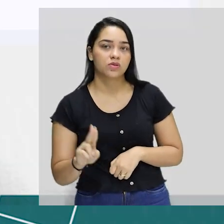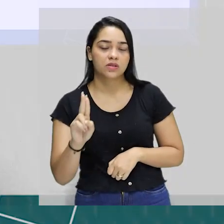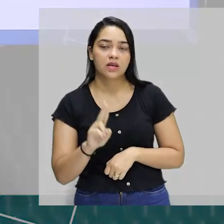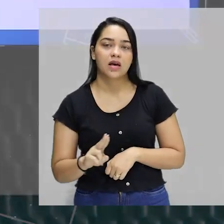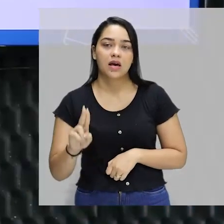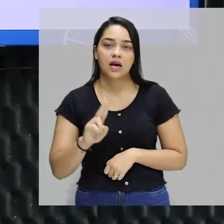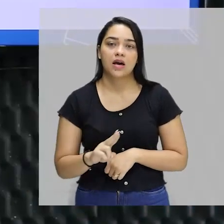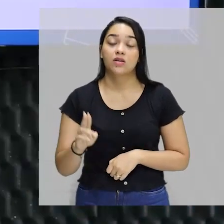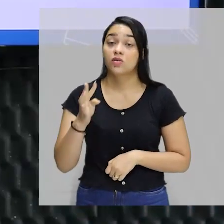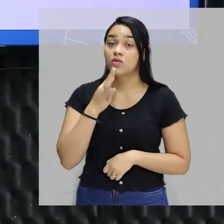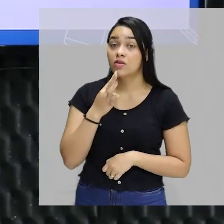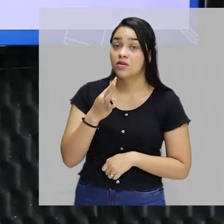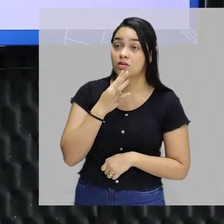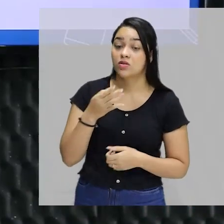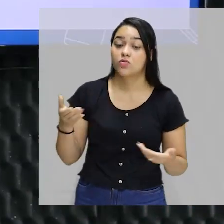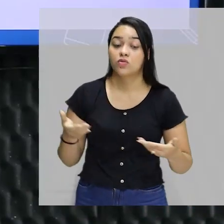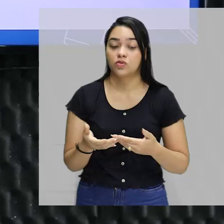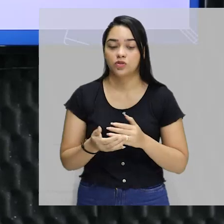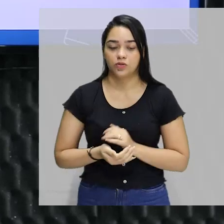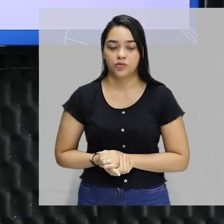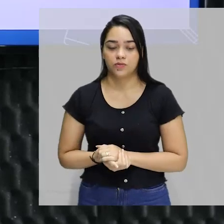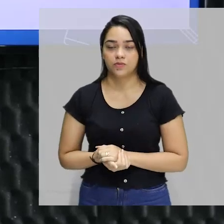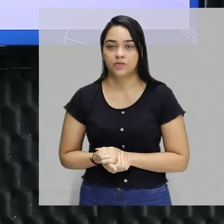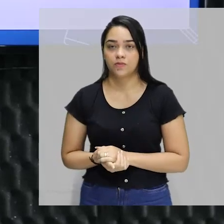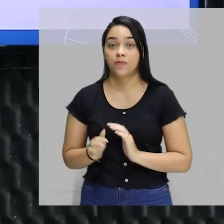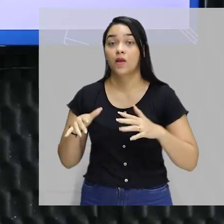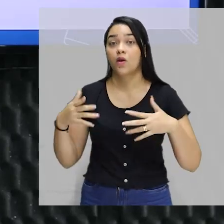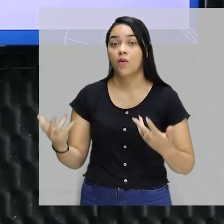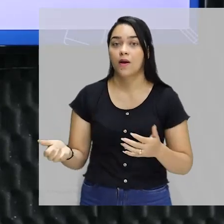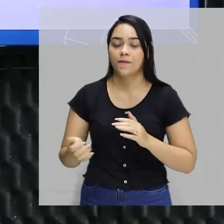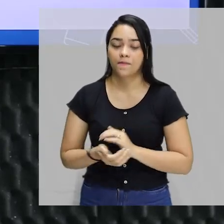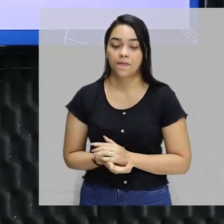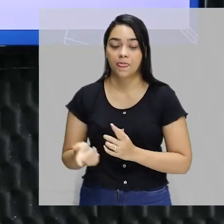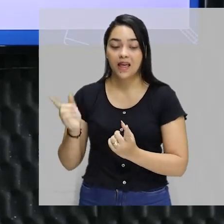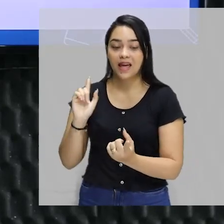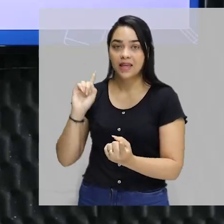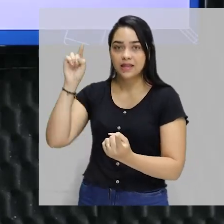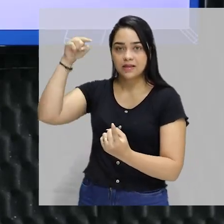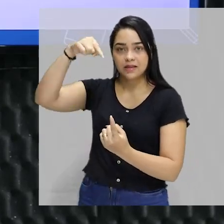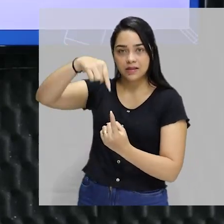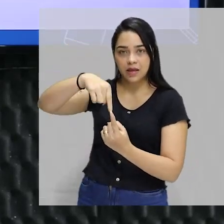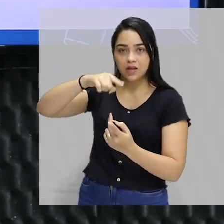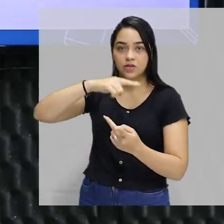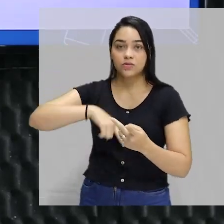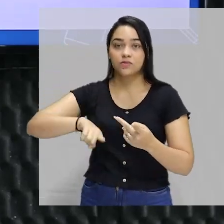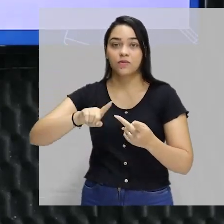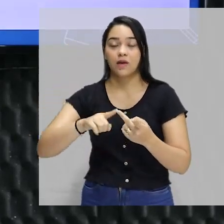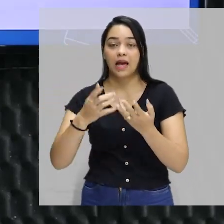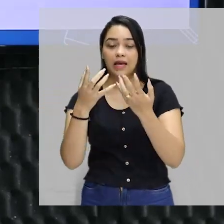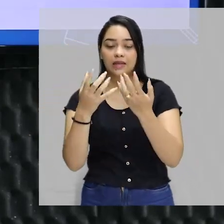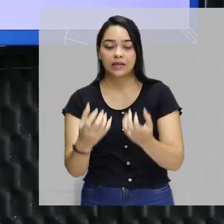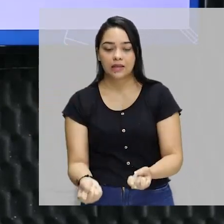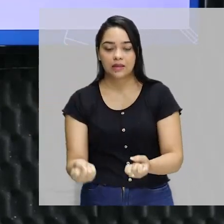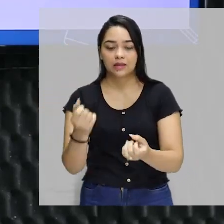os mais reconhecidos atualmente são esses. Quais seriam? A intencionalidade,